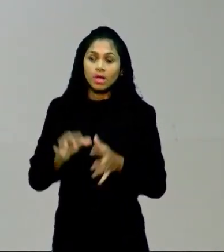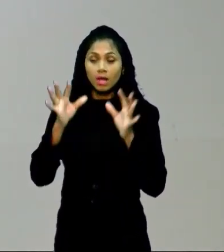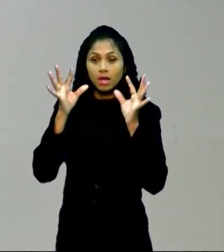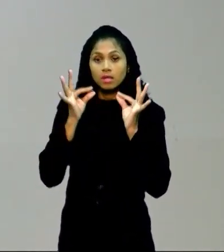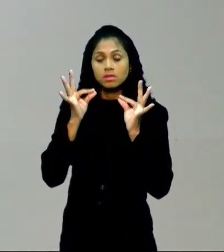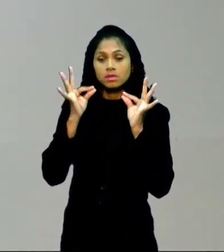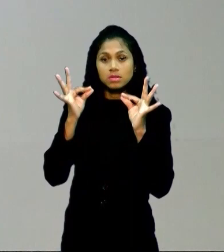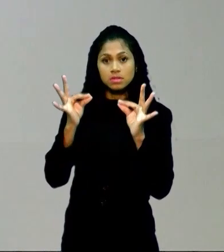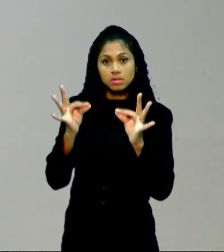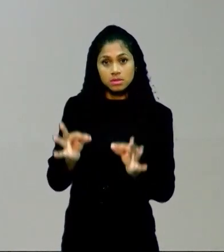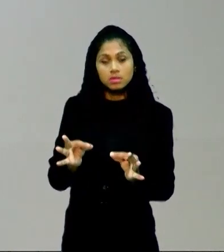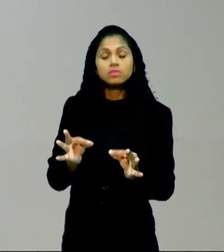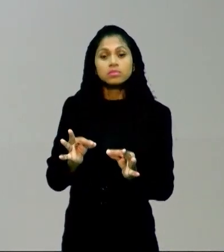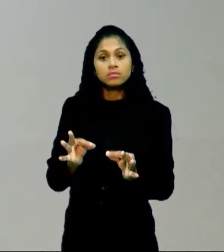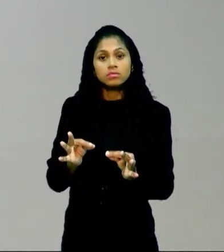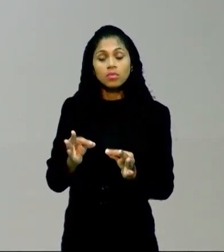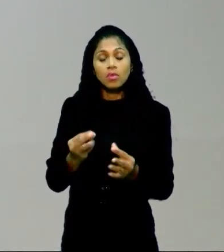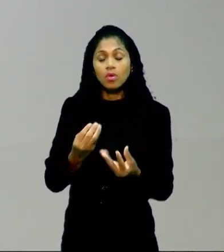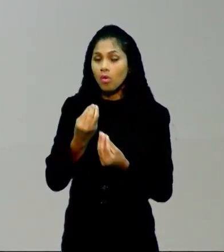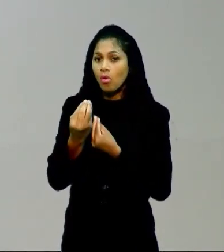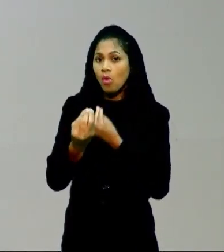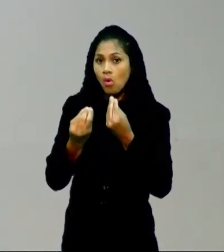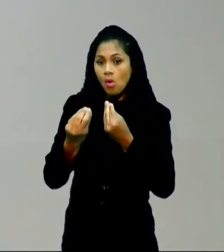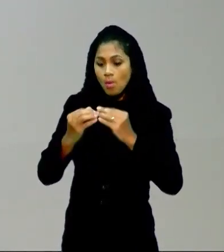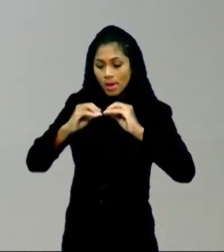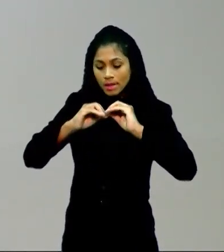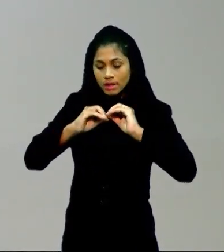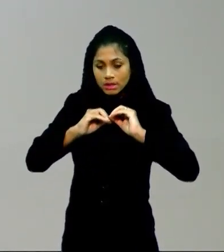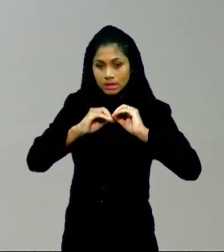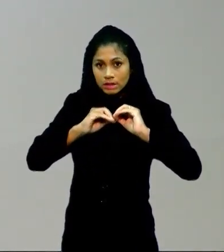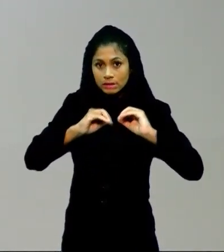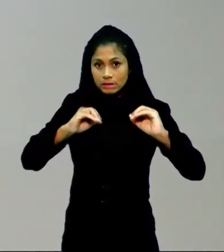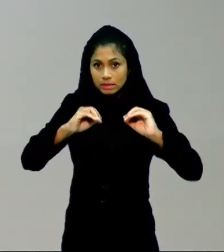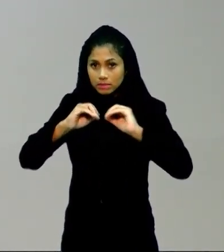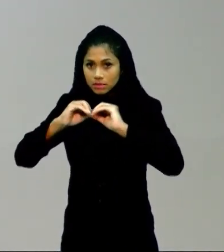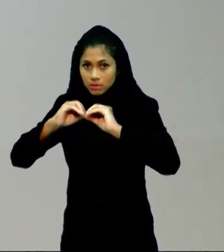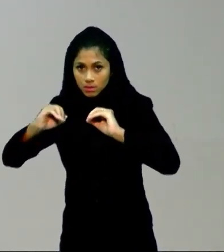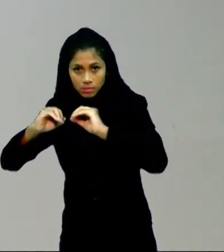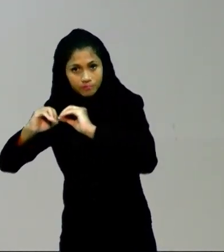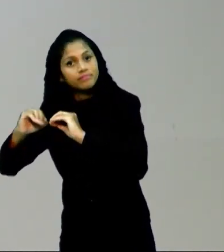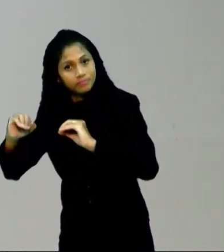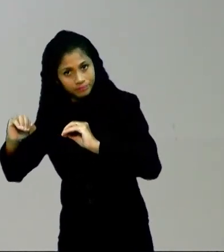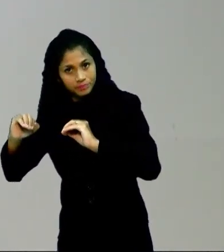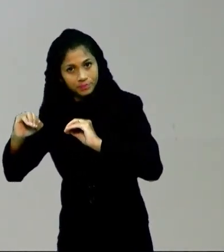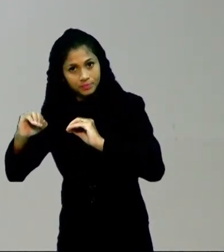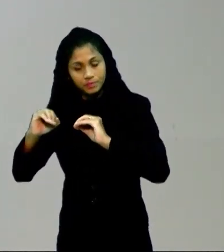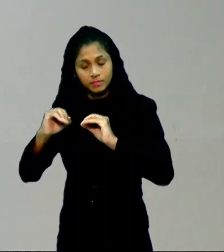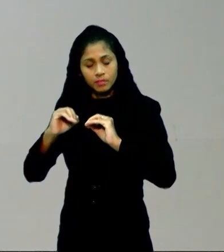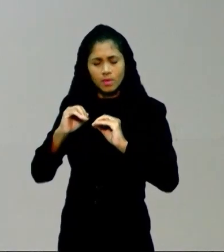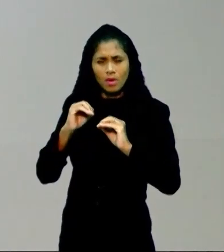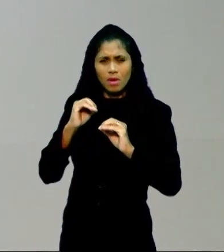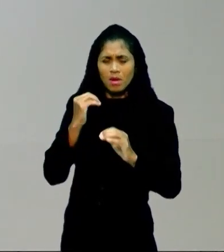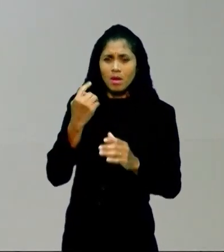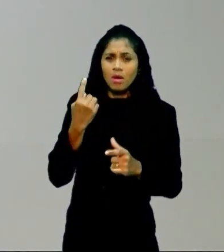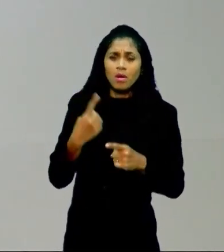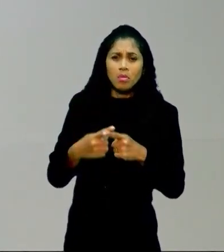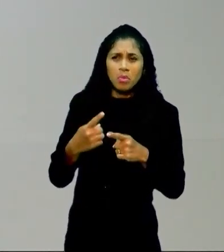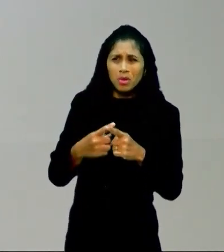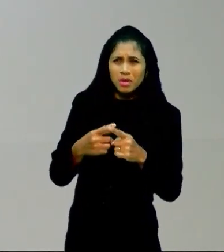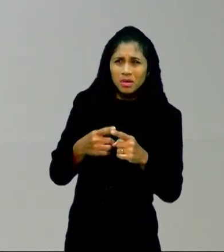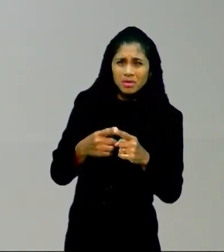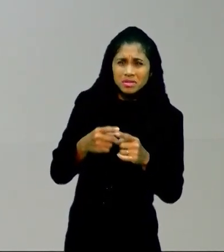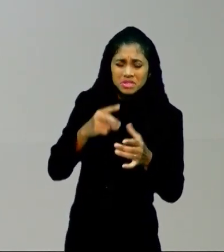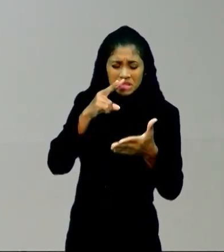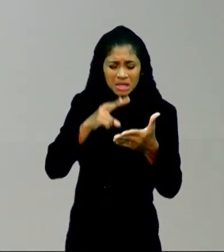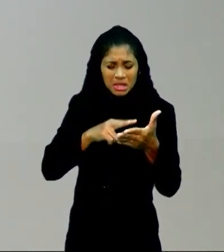atenção como ele dividiu, tá? Porque a gente olha uma questão dessa, pensa, nossa,